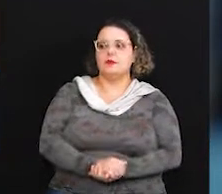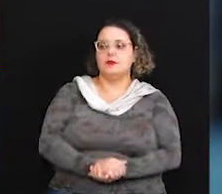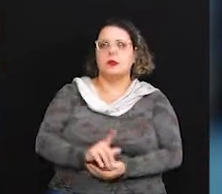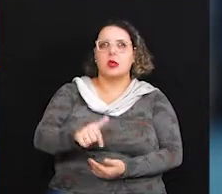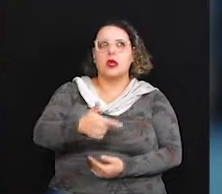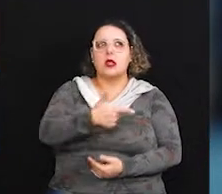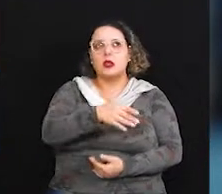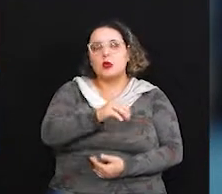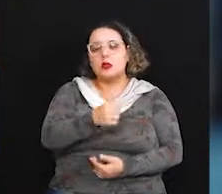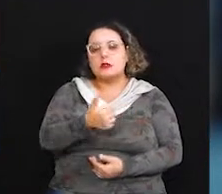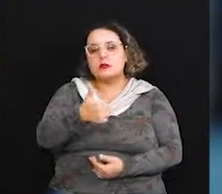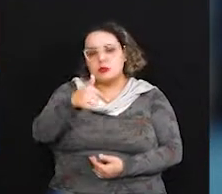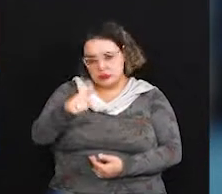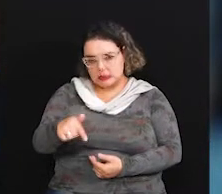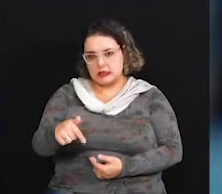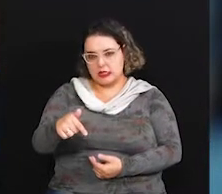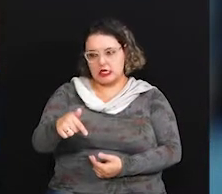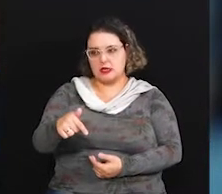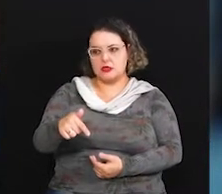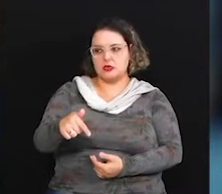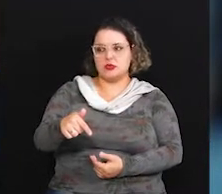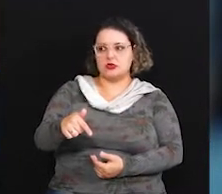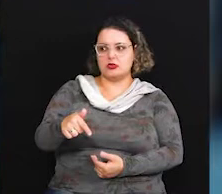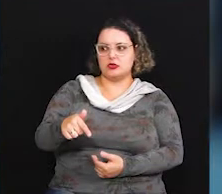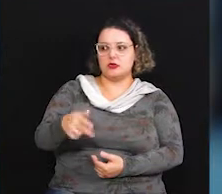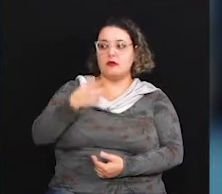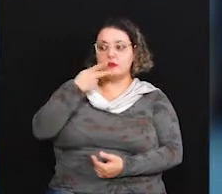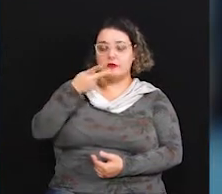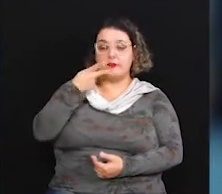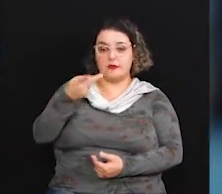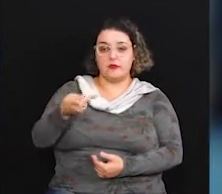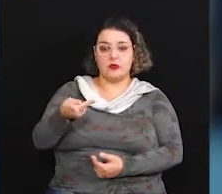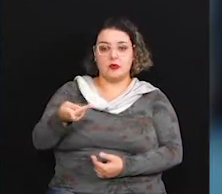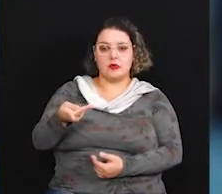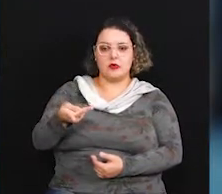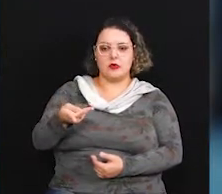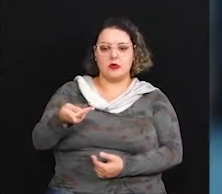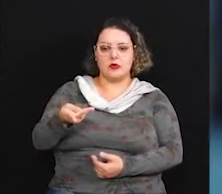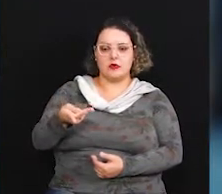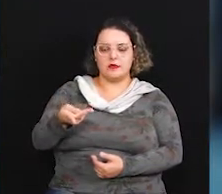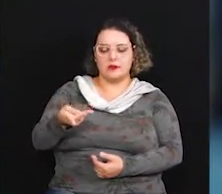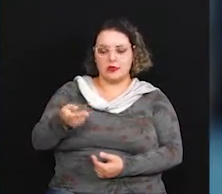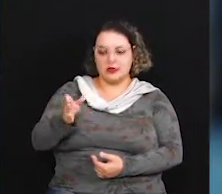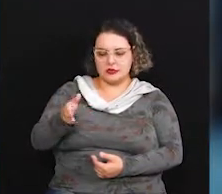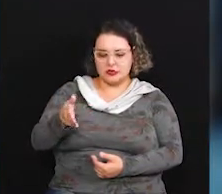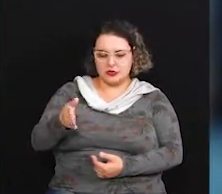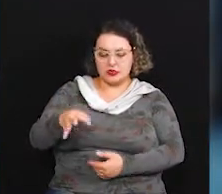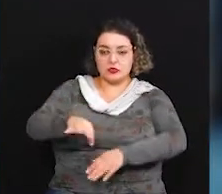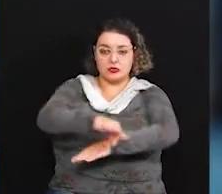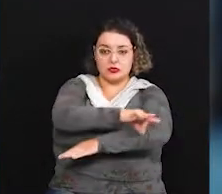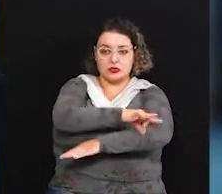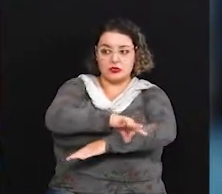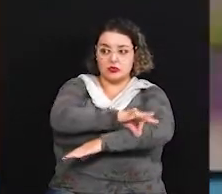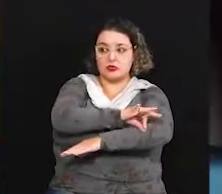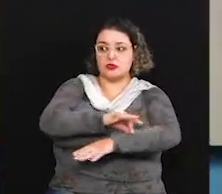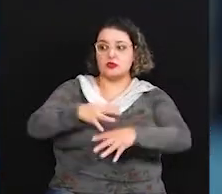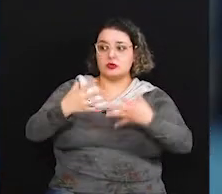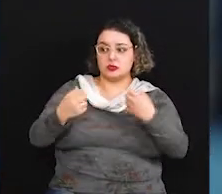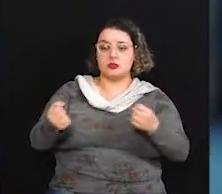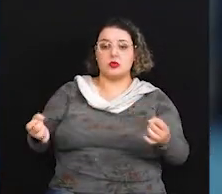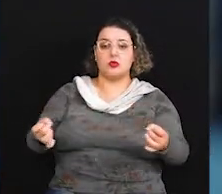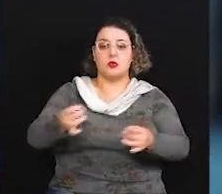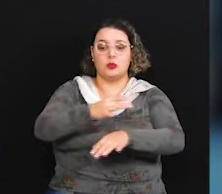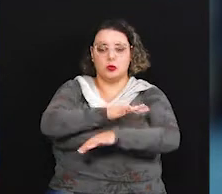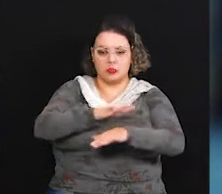em 2017, aconteceu aquilo que eu te disse, dos arquitetos assumirem o término